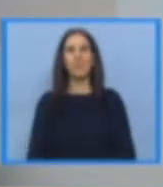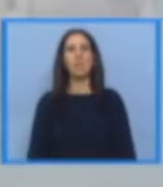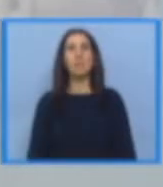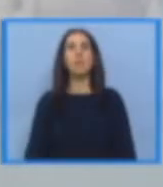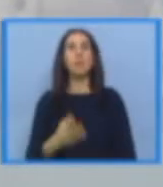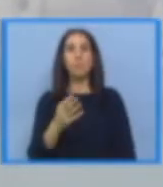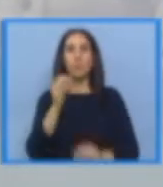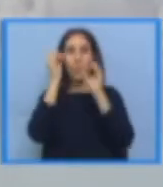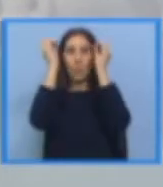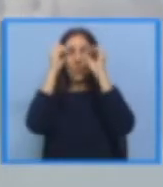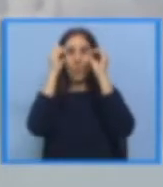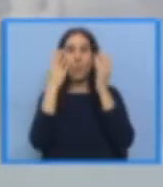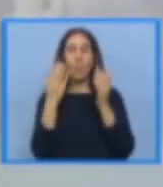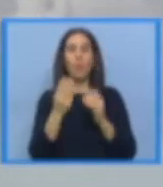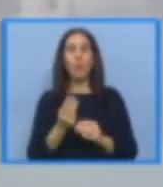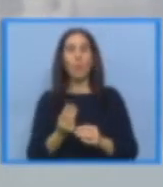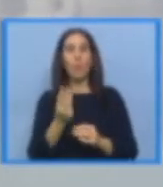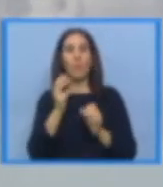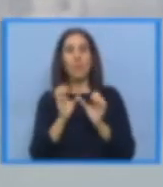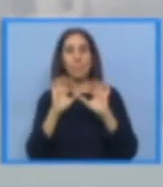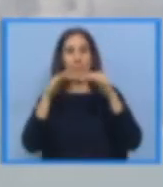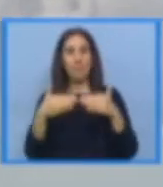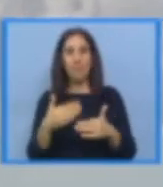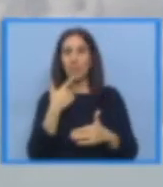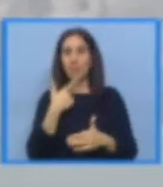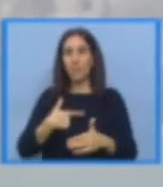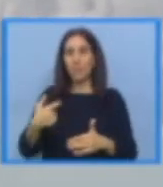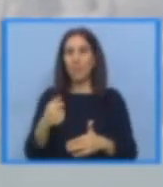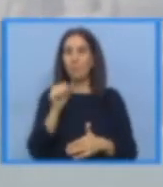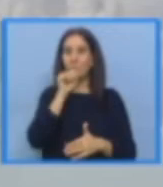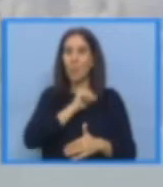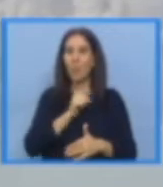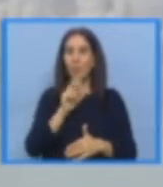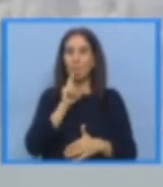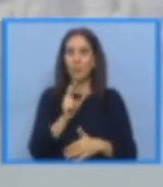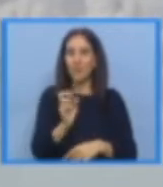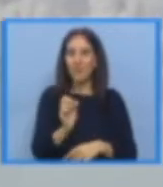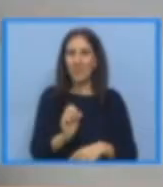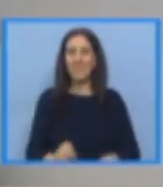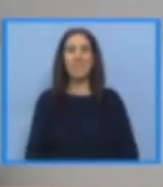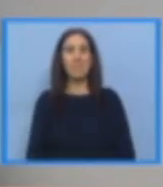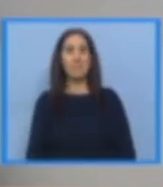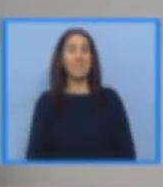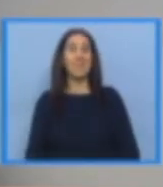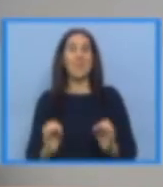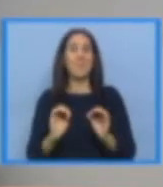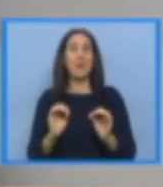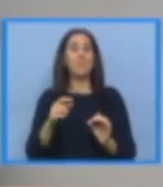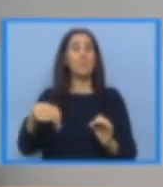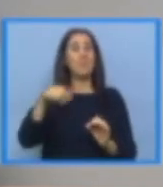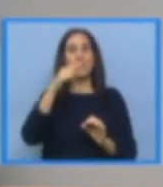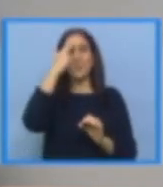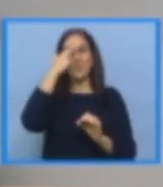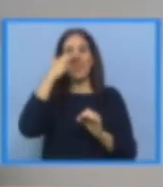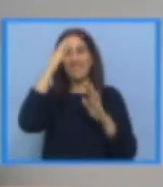Google ou à Wikipédia perguntarem sempre vêm as respostas mais acertadas, não é? Não vêm, porque eles não têm a noção da história, não têm a noção